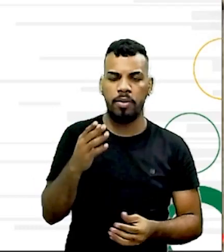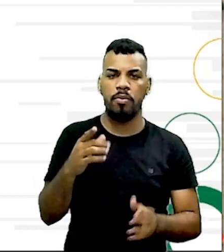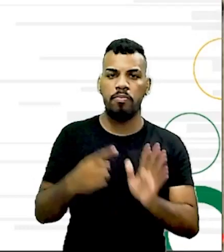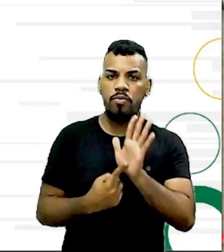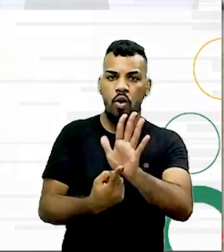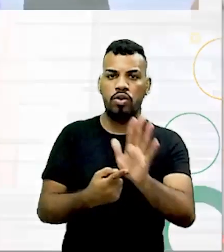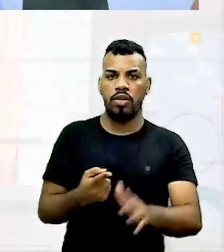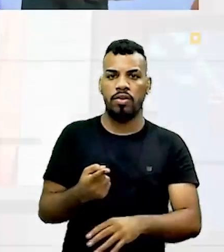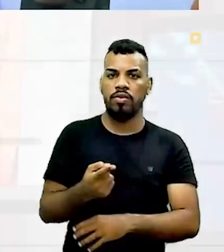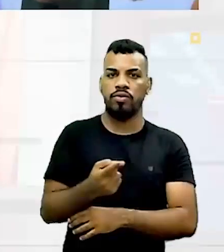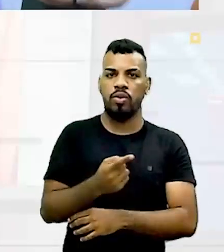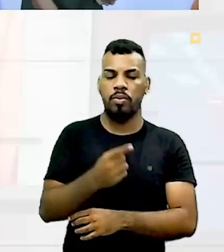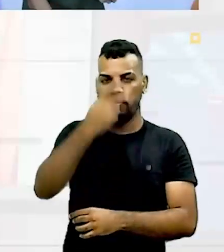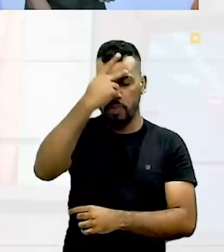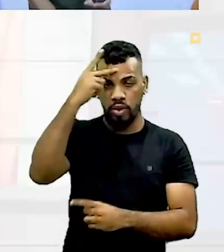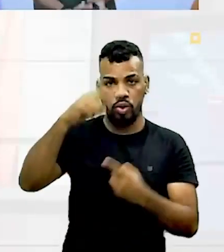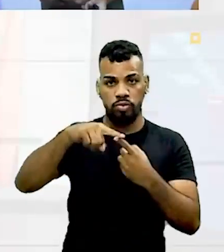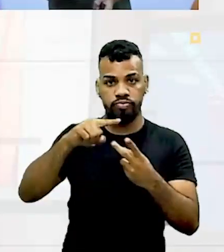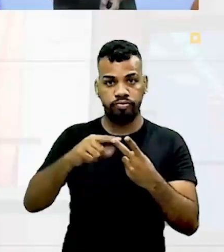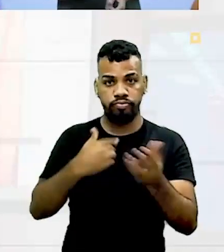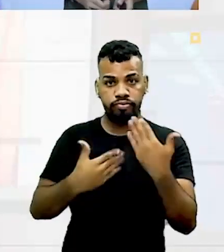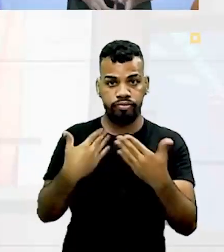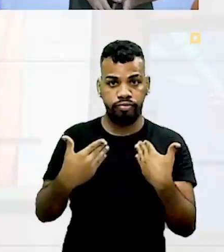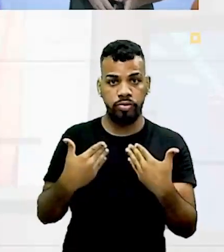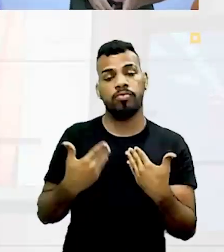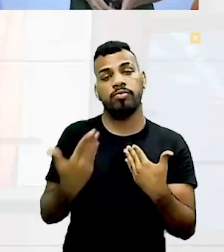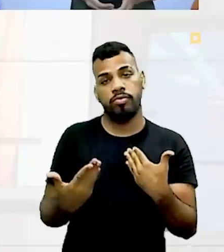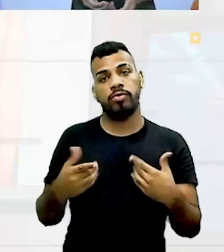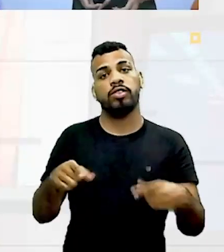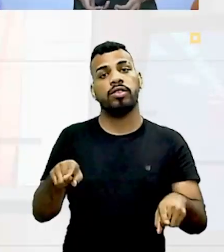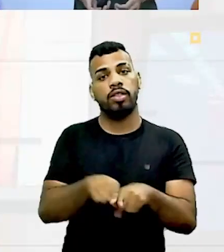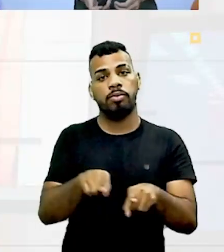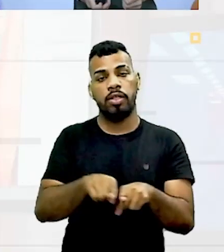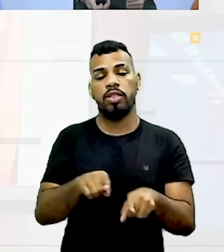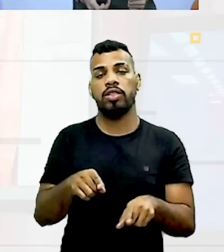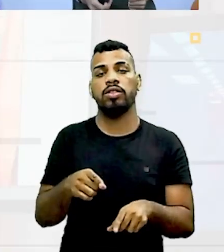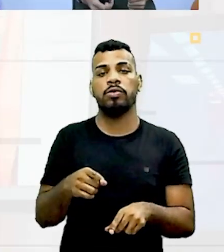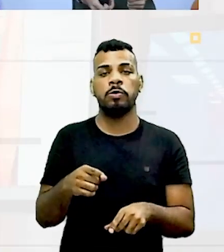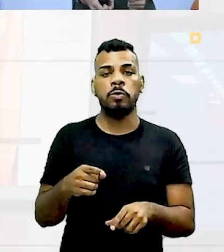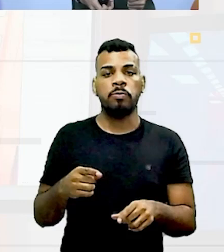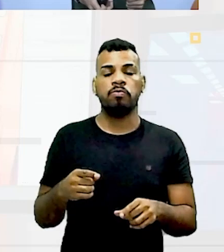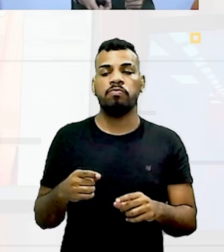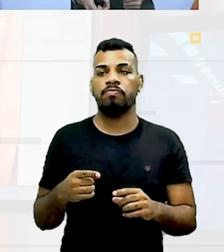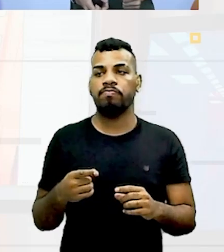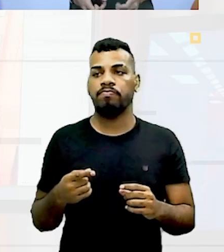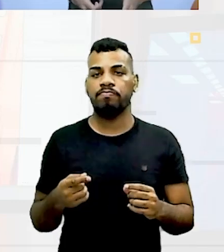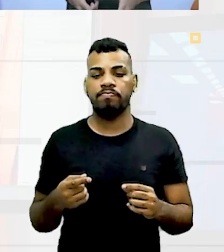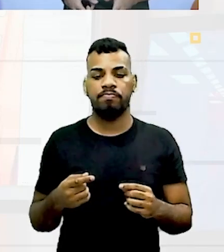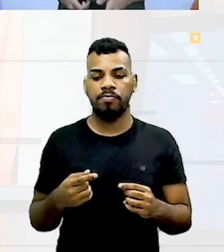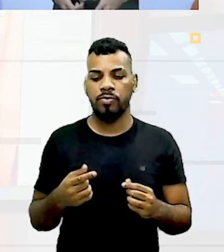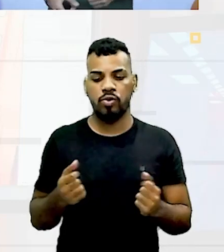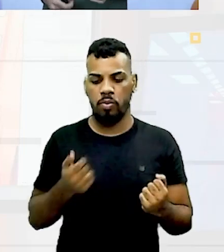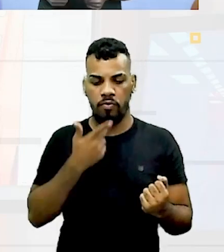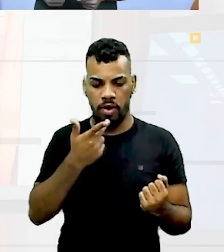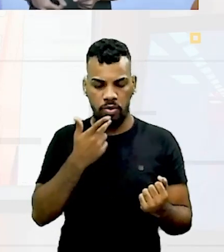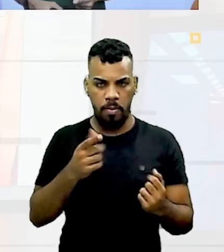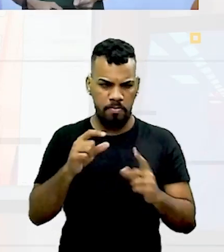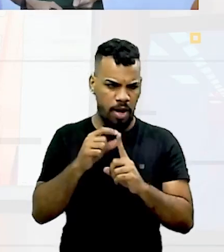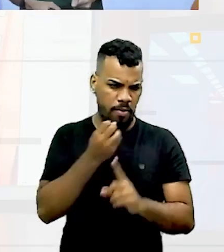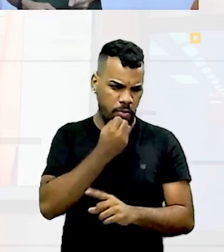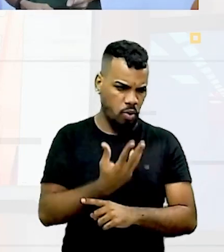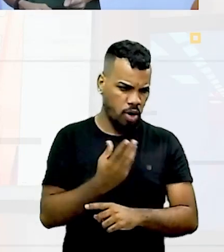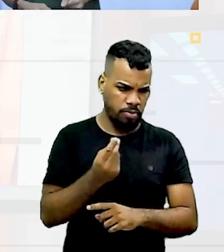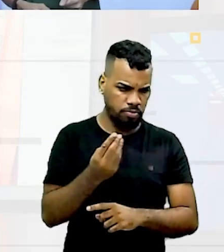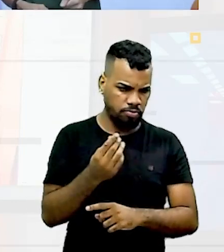mostra vocês, duas pessoas interagindo, mas também que dá essa ideia de como é que eu posso dizer uma palavra boa